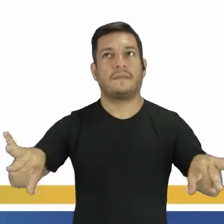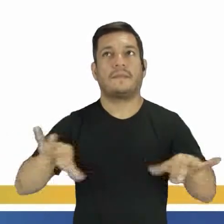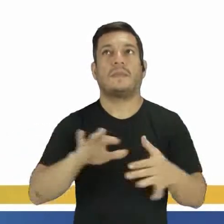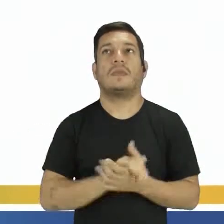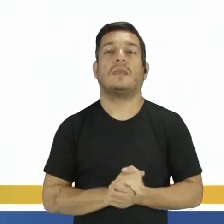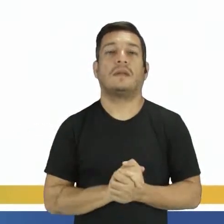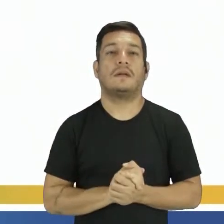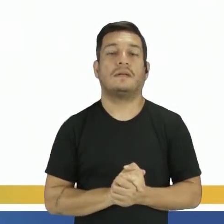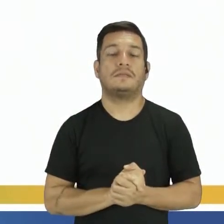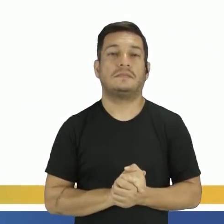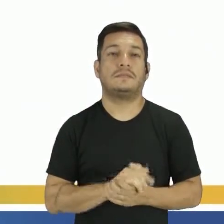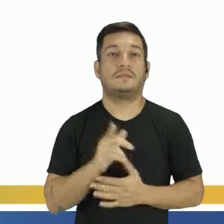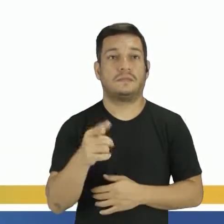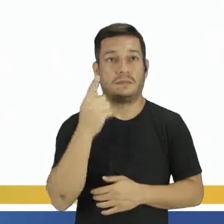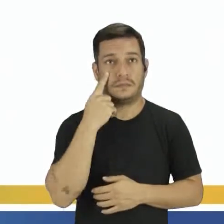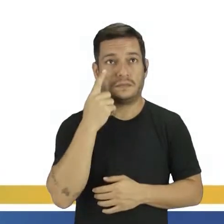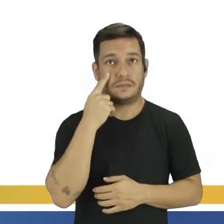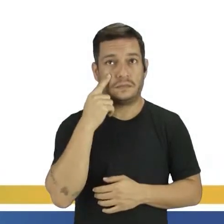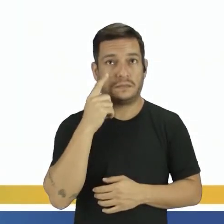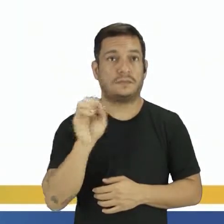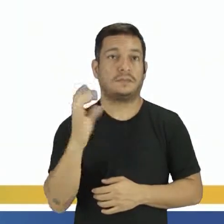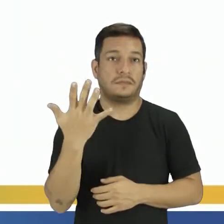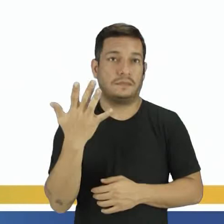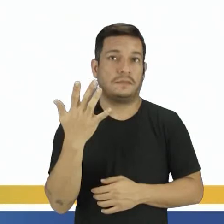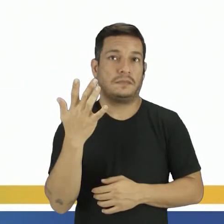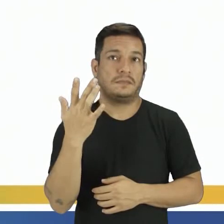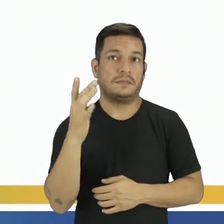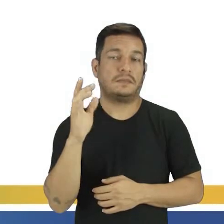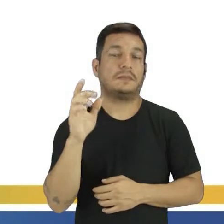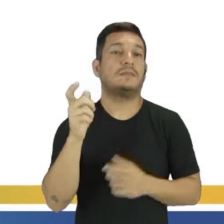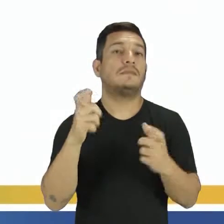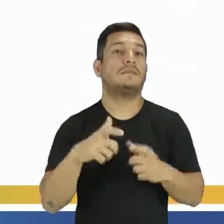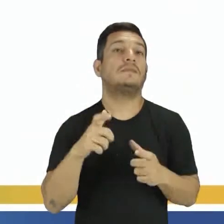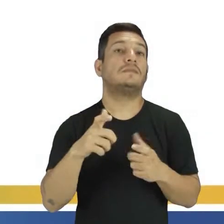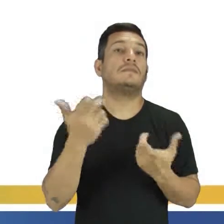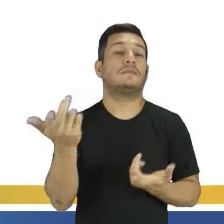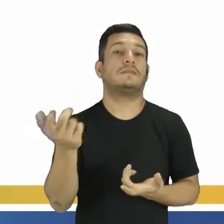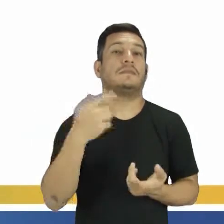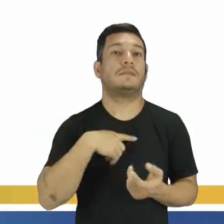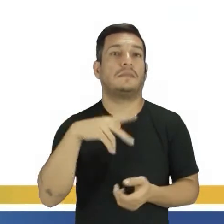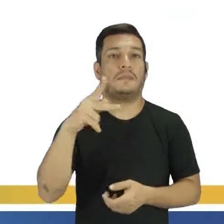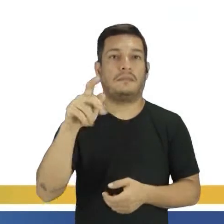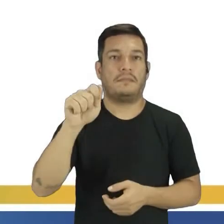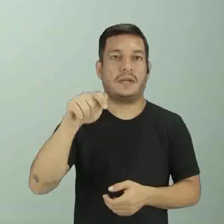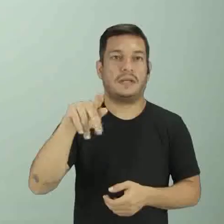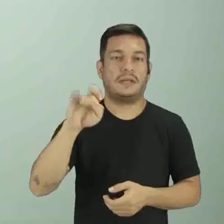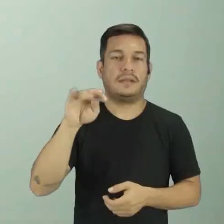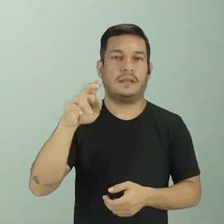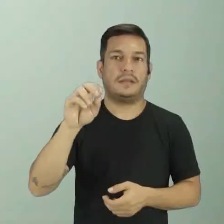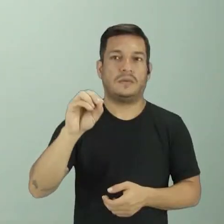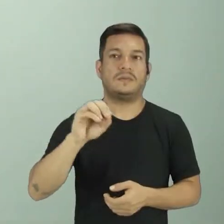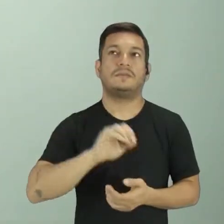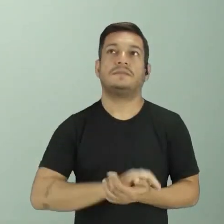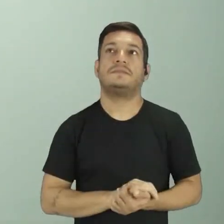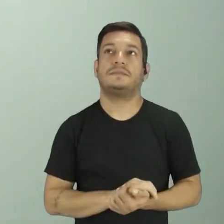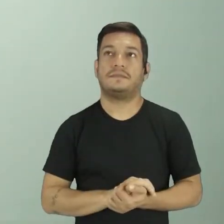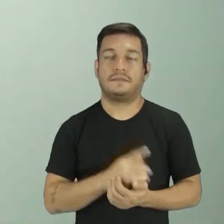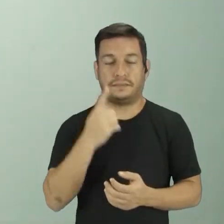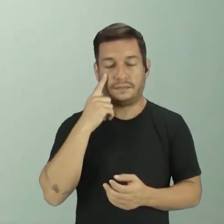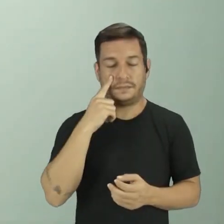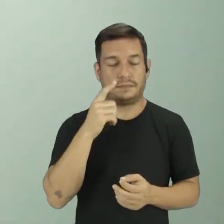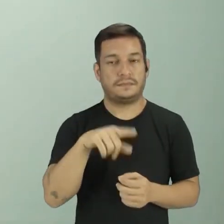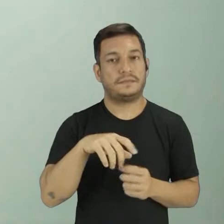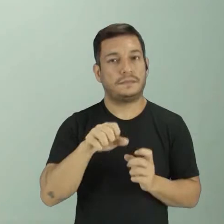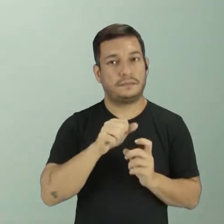separações. Então, a permuta gênica, o crossing over, vai acontecer no paquítemo, ok? Reforço